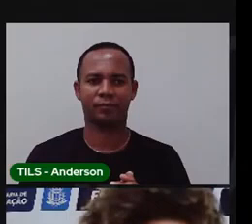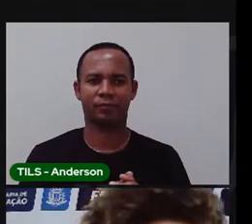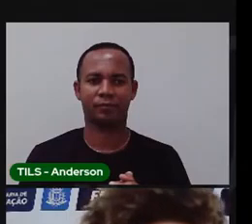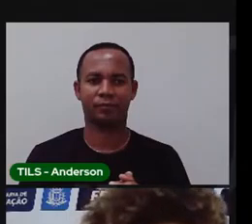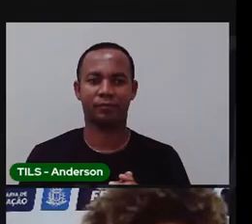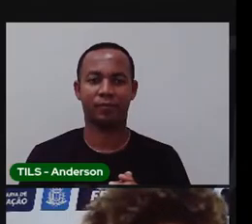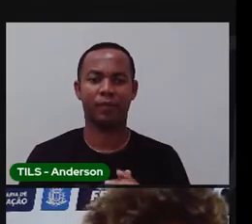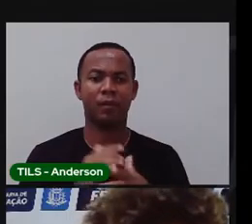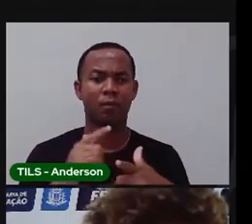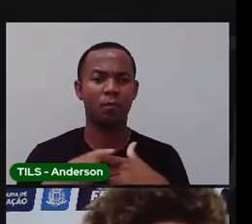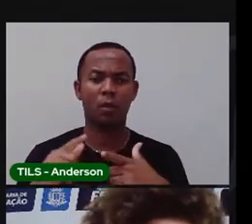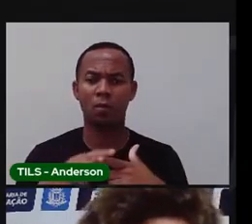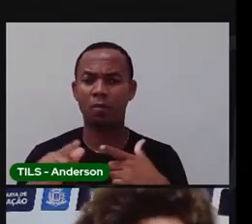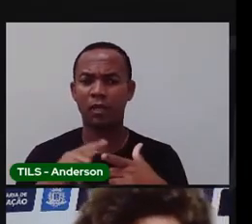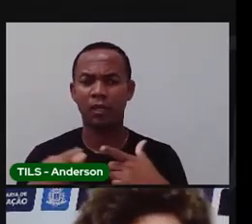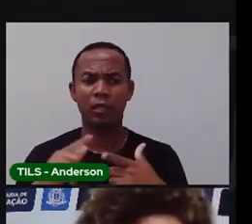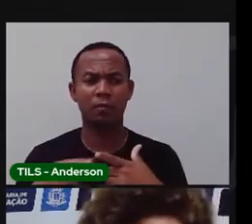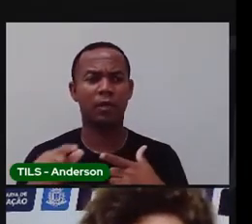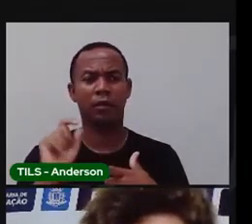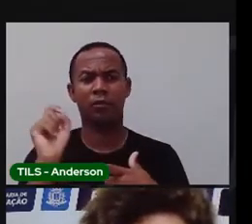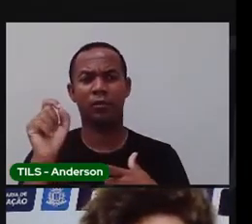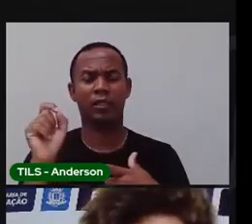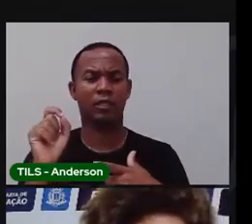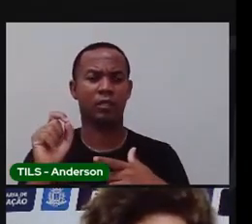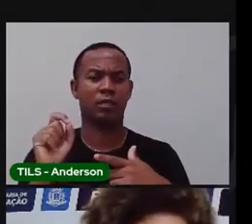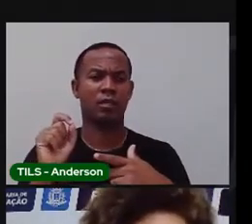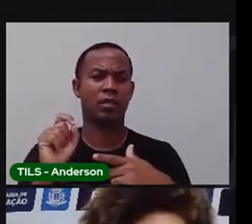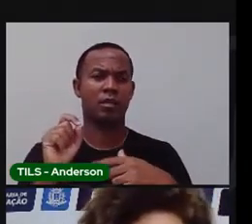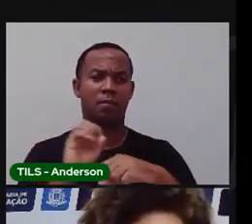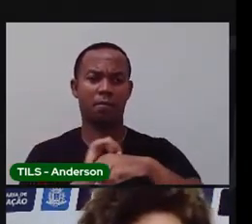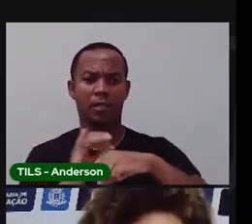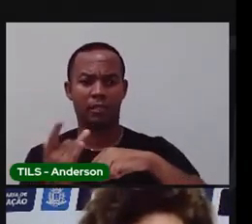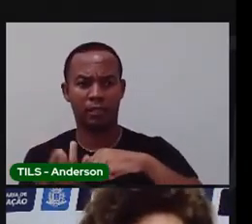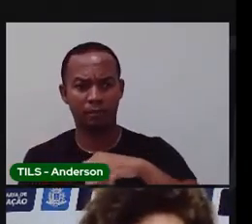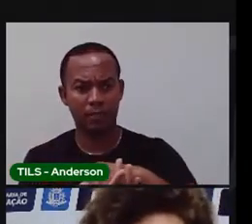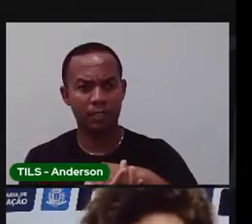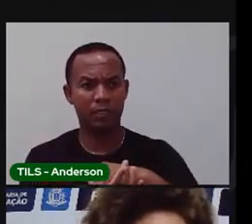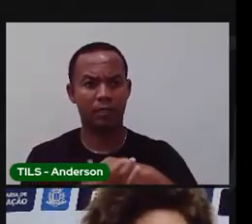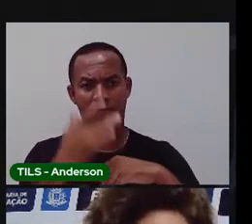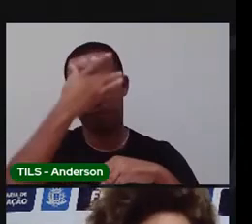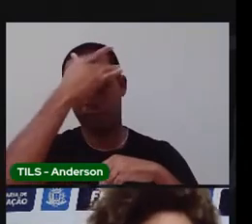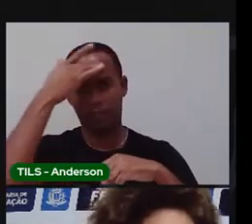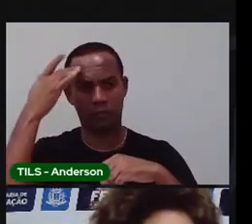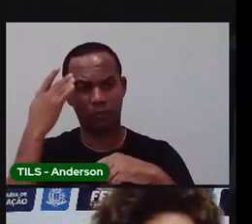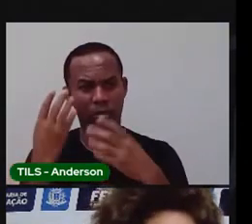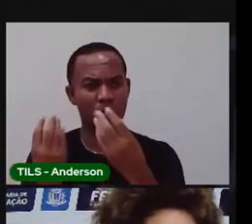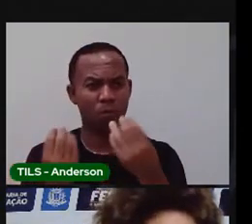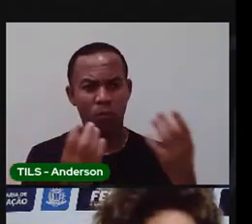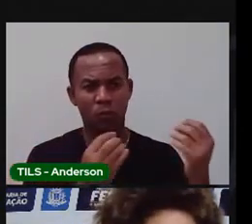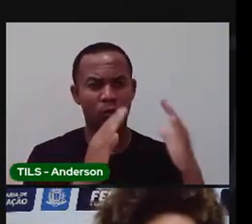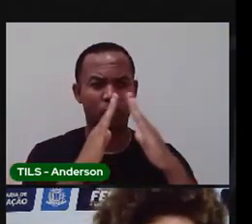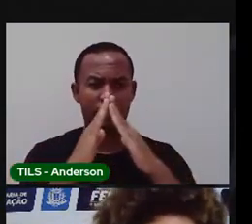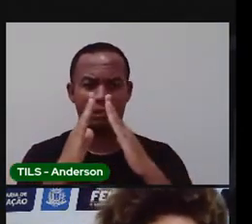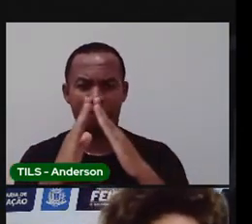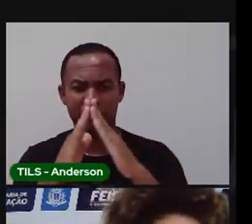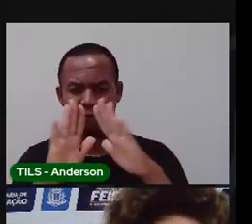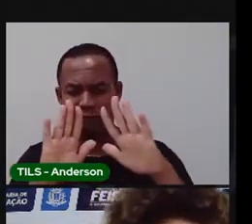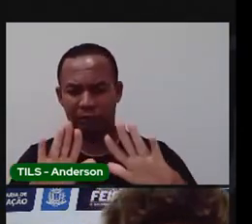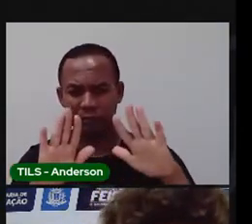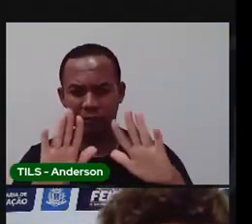as situações da pandemia. Durante a pandemia, as pessoas ficaram muito mais tempo em casa. E por ficarem mais tempo em